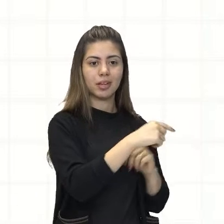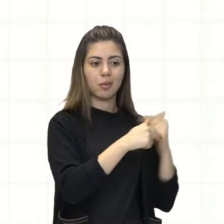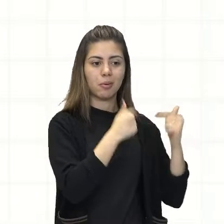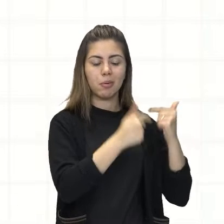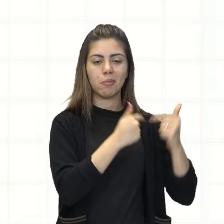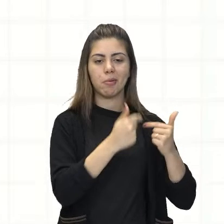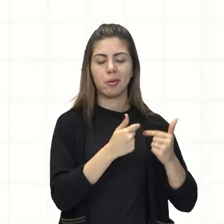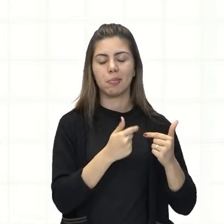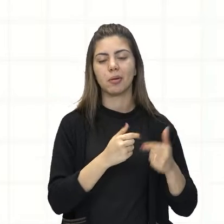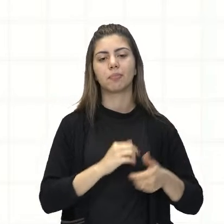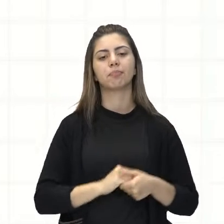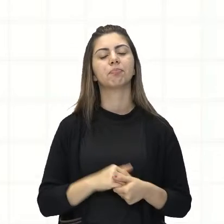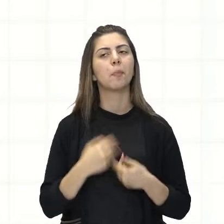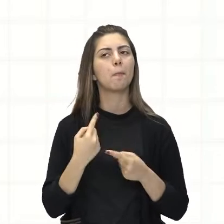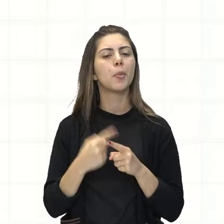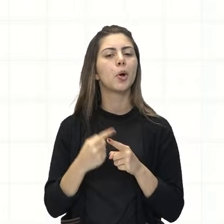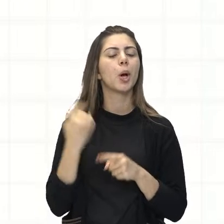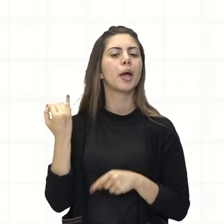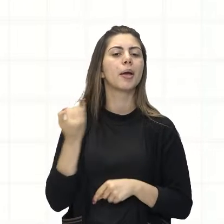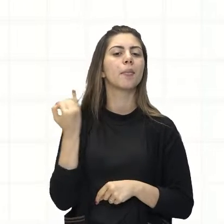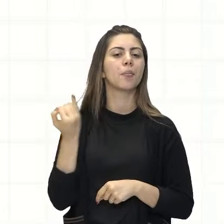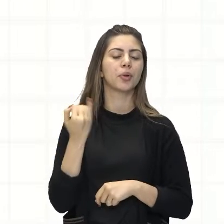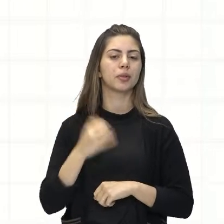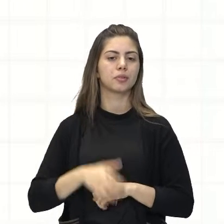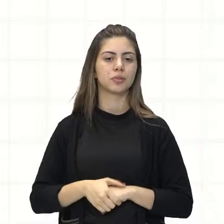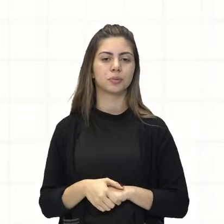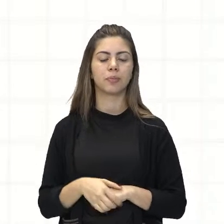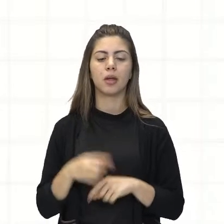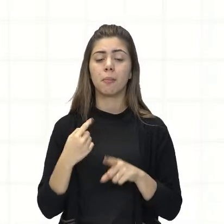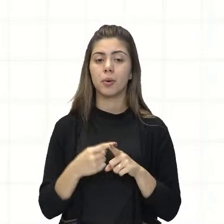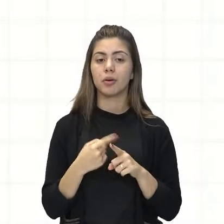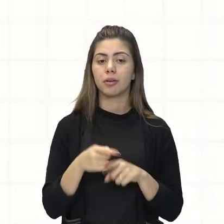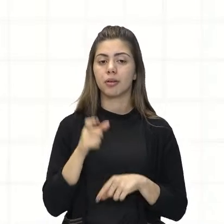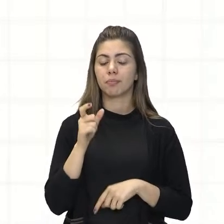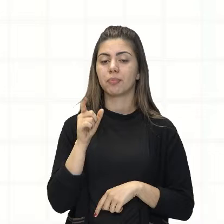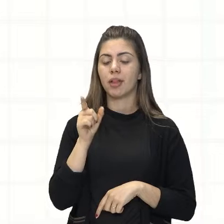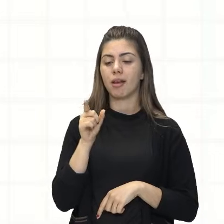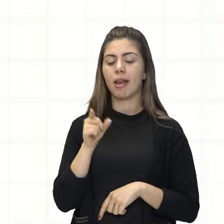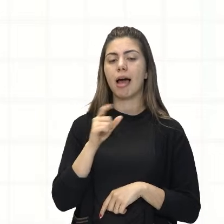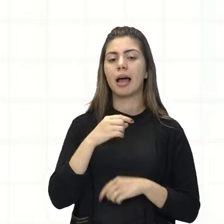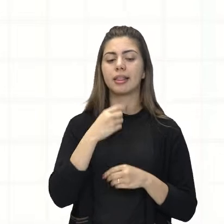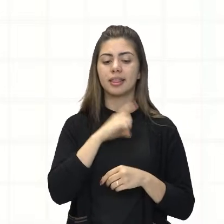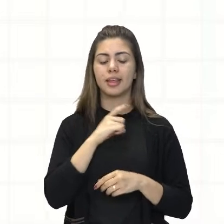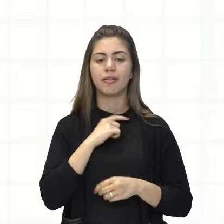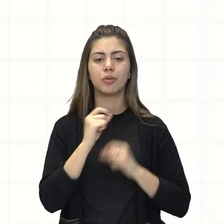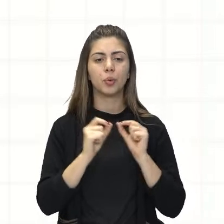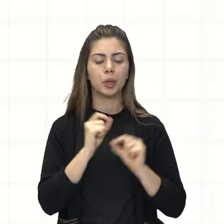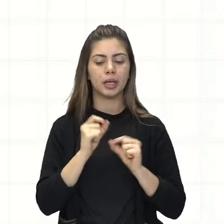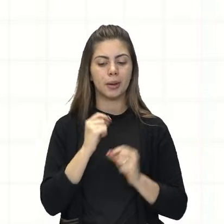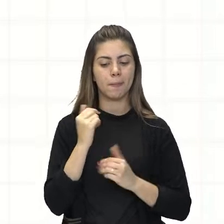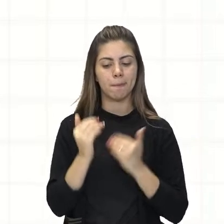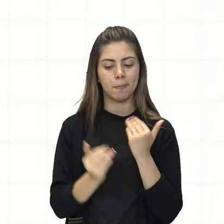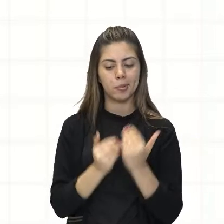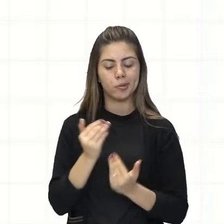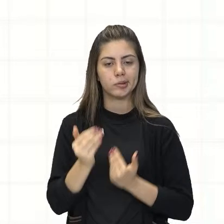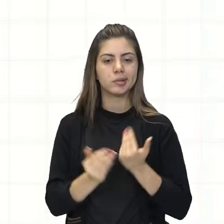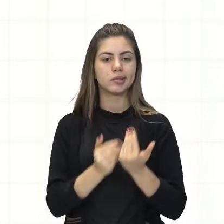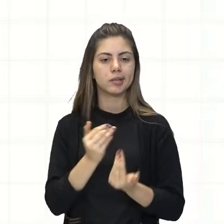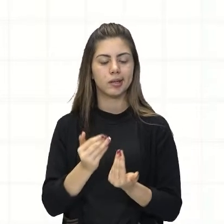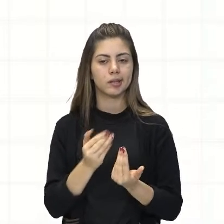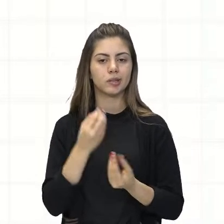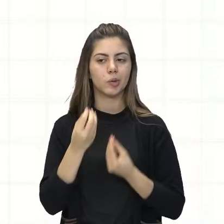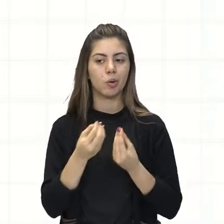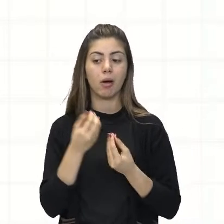que isso é importante aqui? Porque a domesticação da mandioca ela foi um processo, segundo alguns biólogos, teria